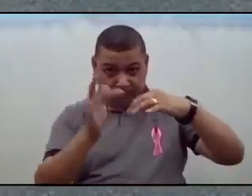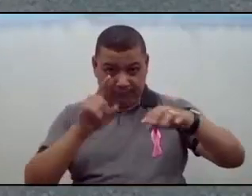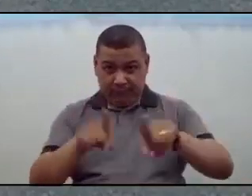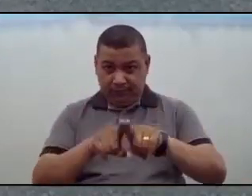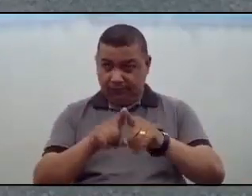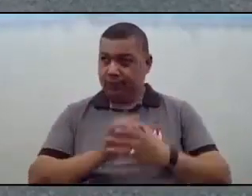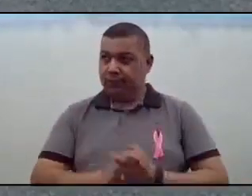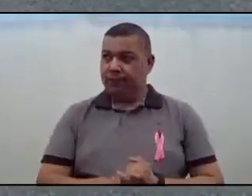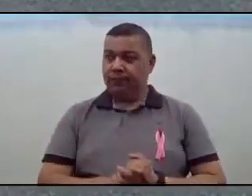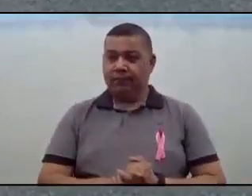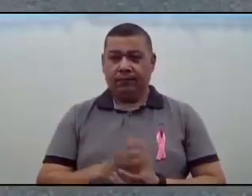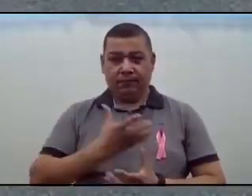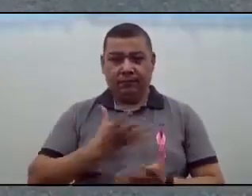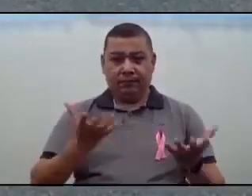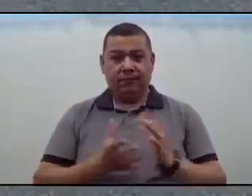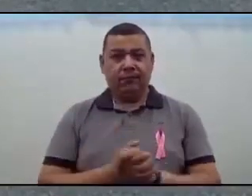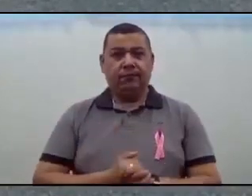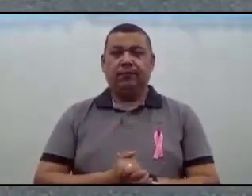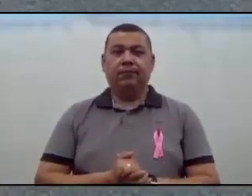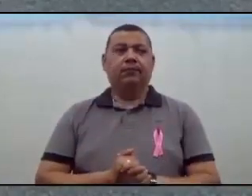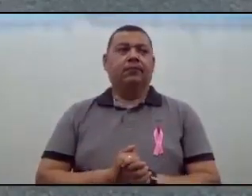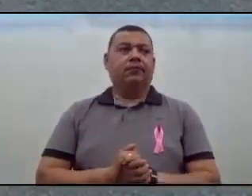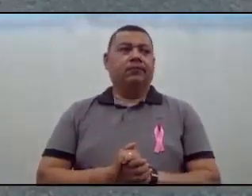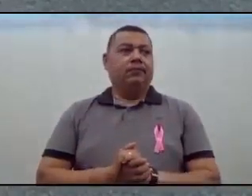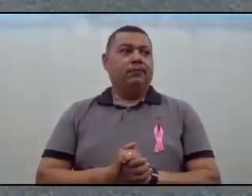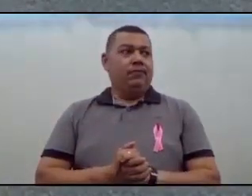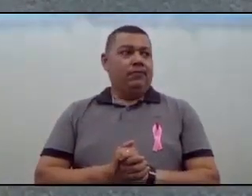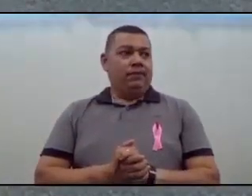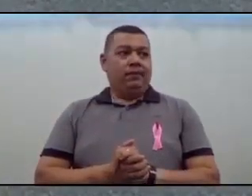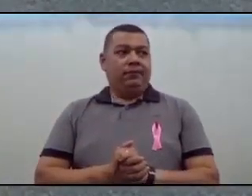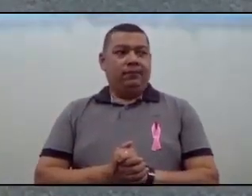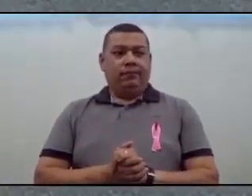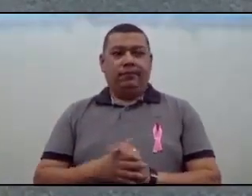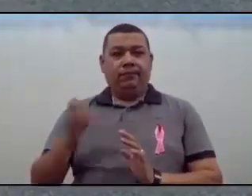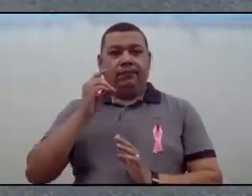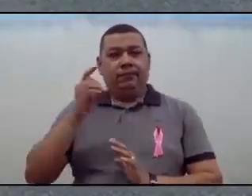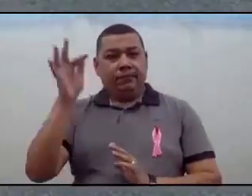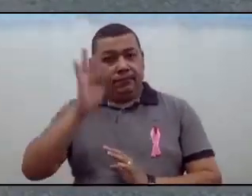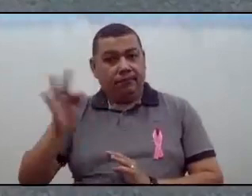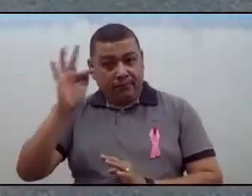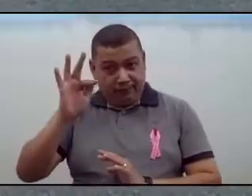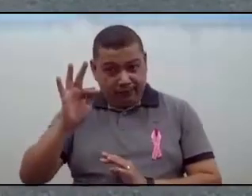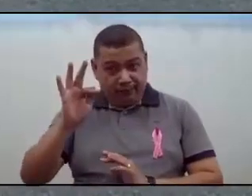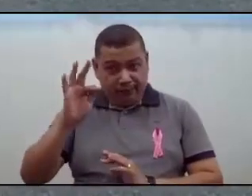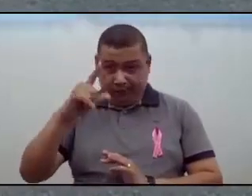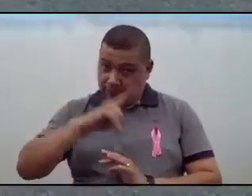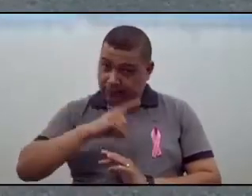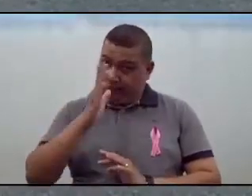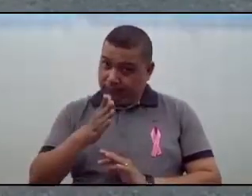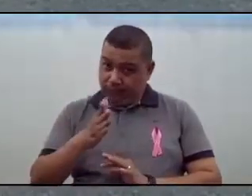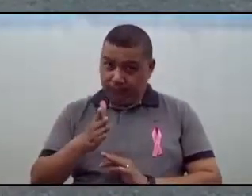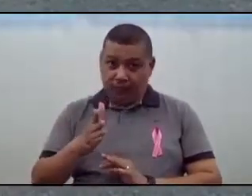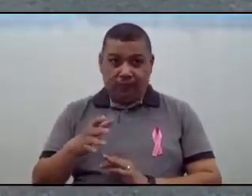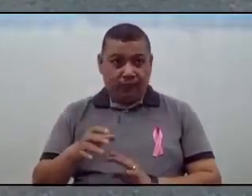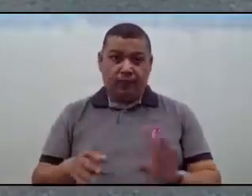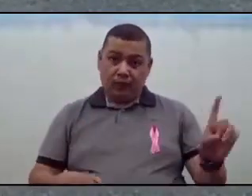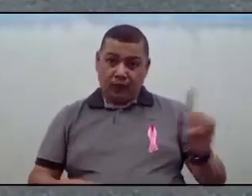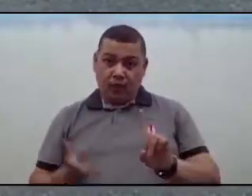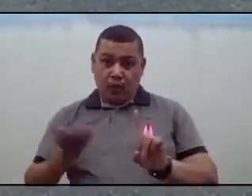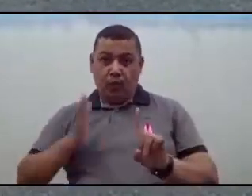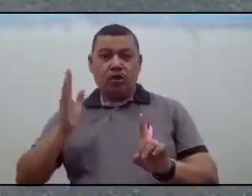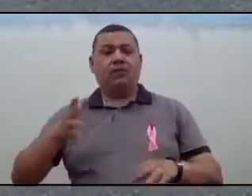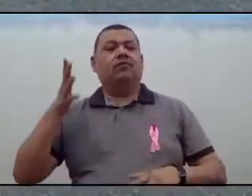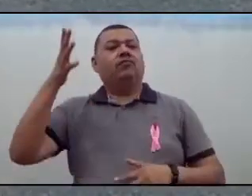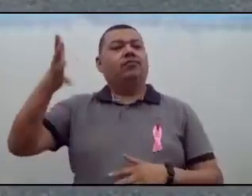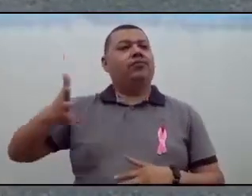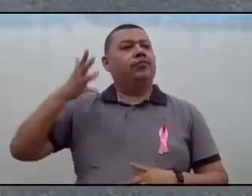aqui cumprimentar a deputada federal Silvia Cristina, que nos brindou com a sua presença nessa